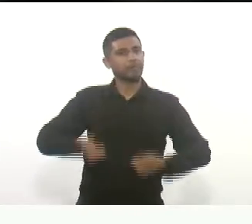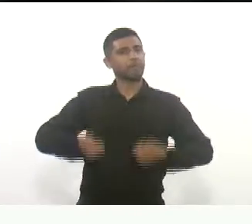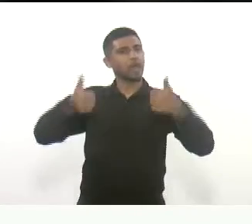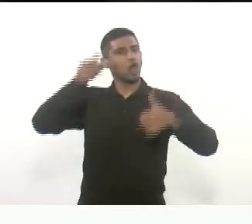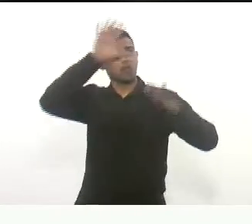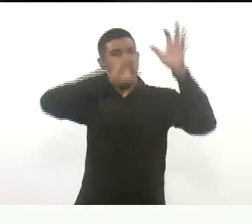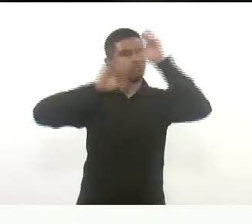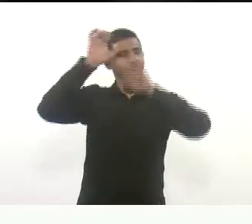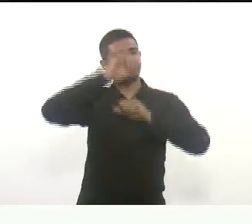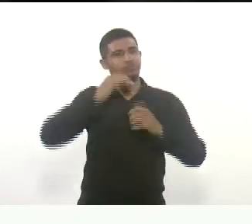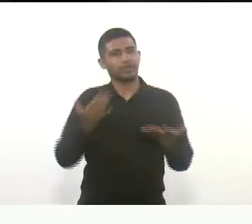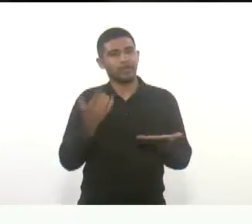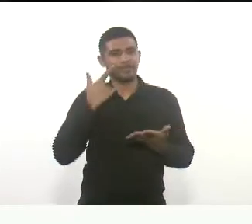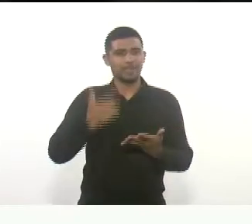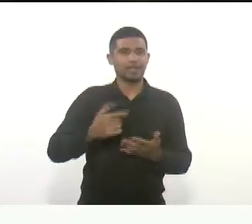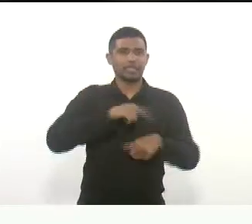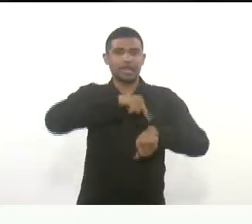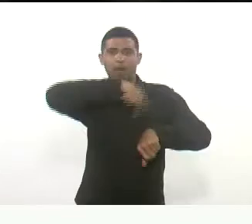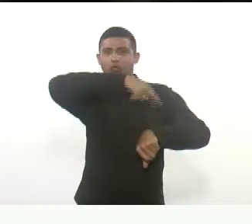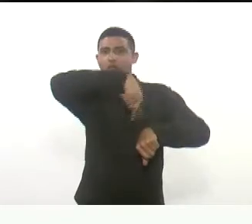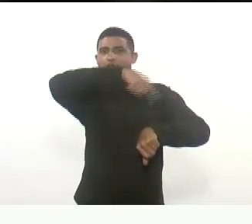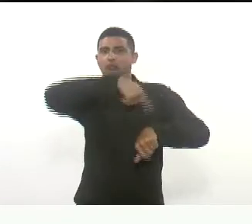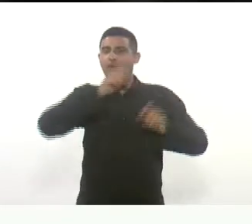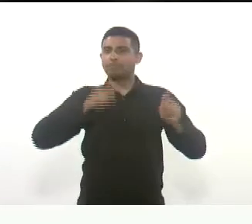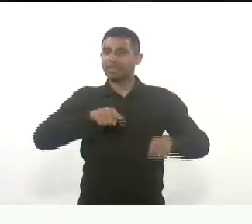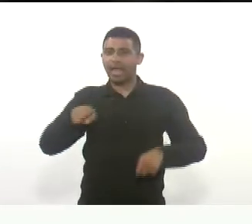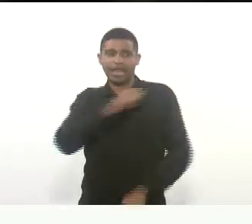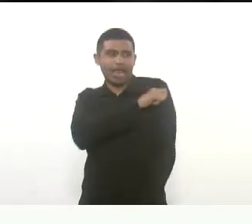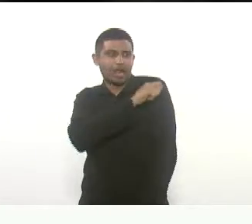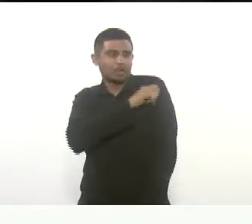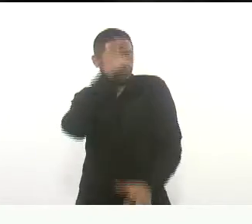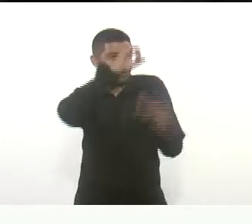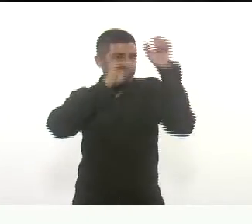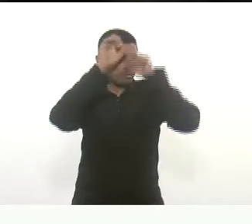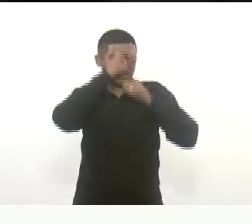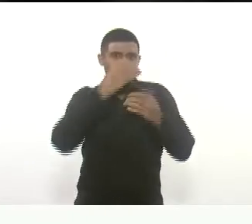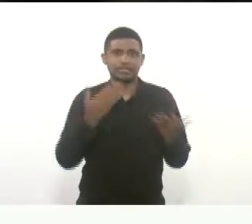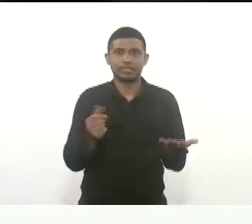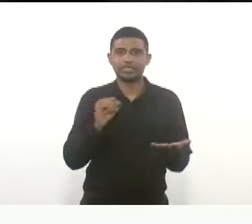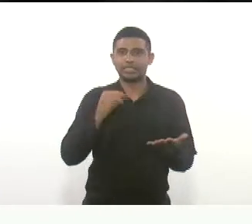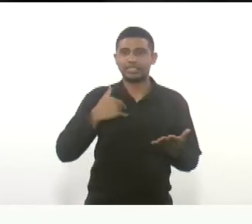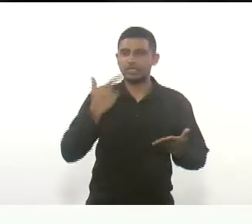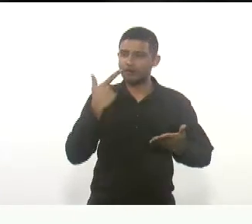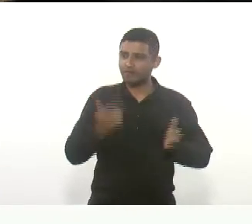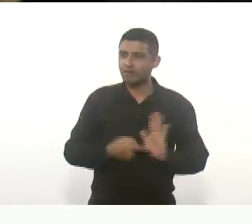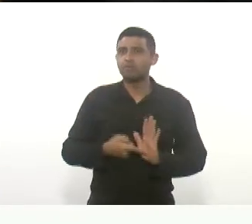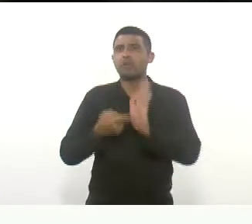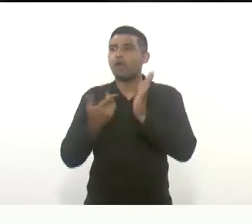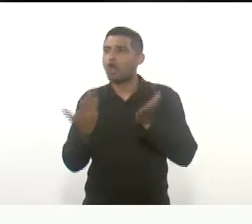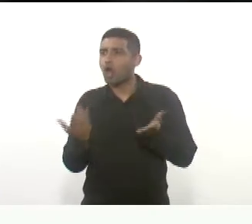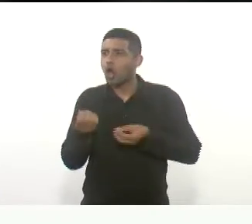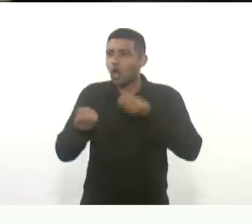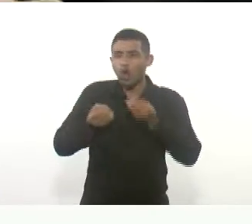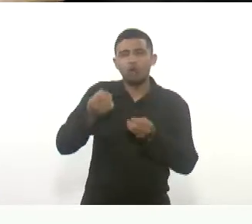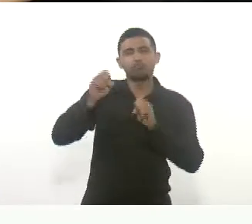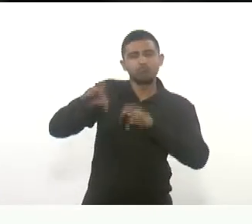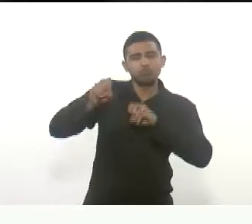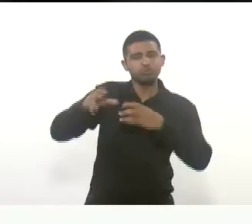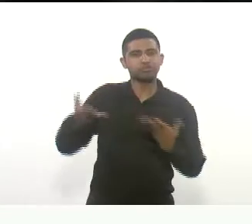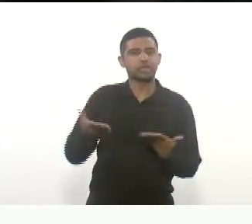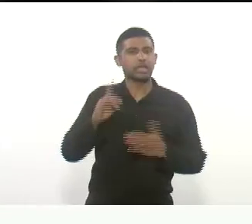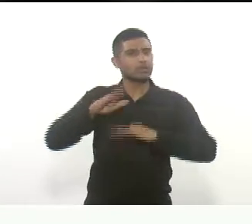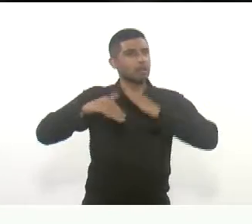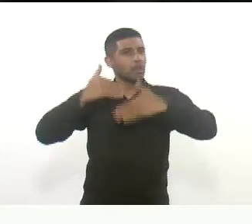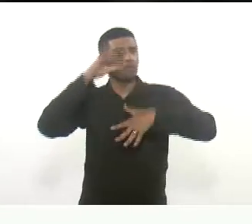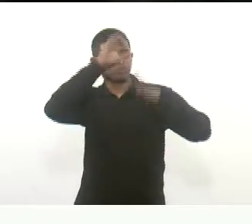tempo, mais aprendizagem, né? O aluno está lá, né? Se a gente está oferecendo mais tempo de estudo, ele deveria aprender mais,